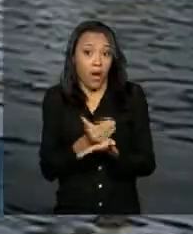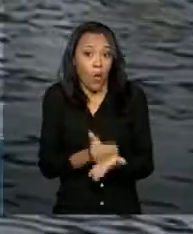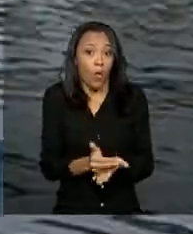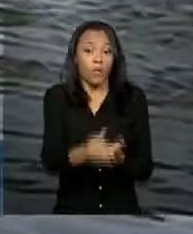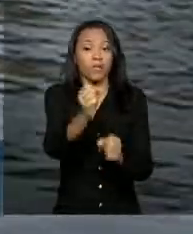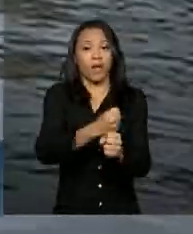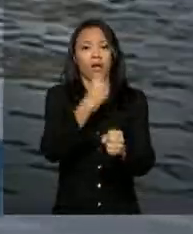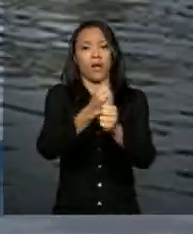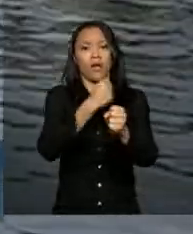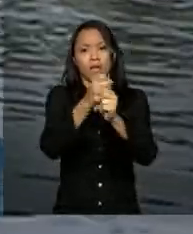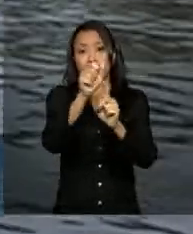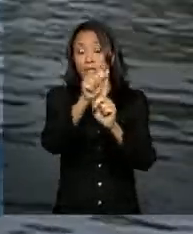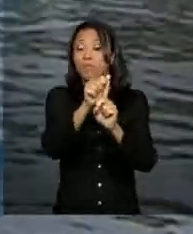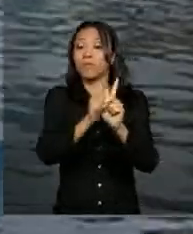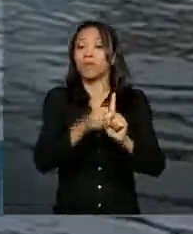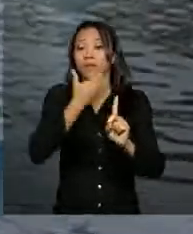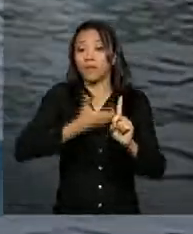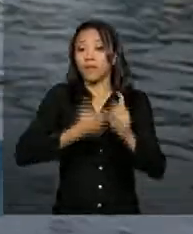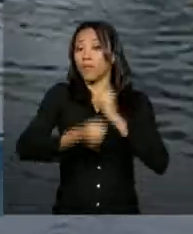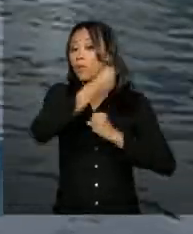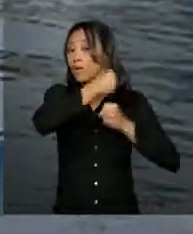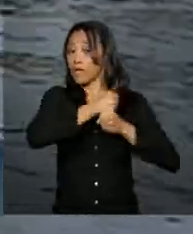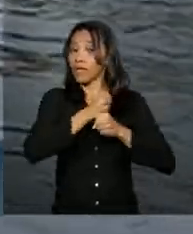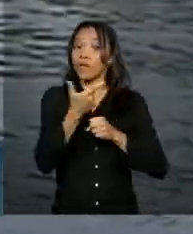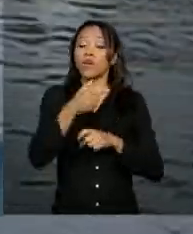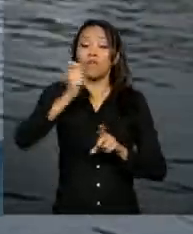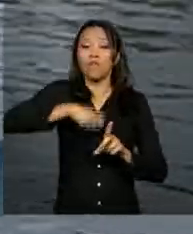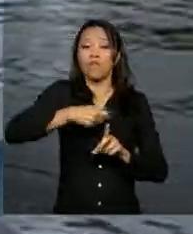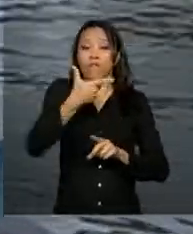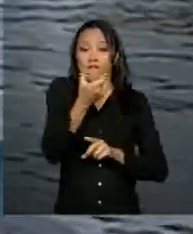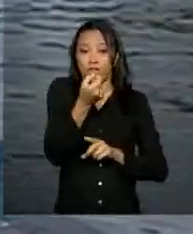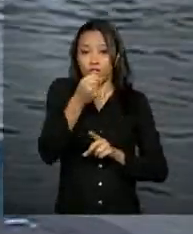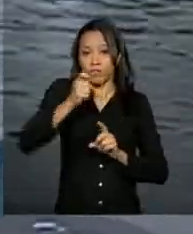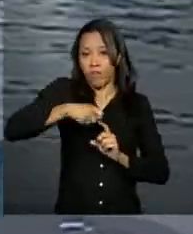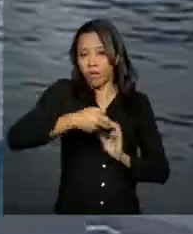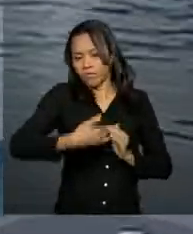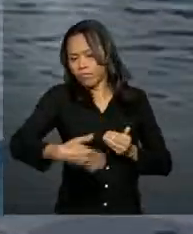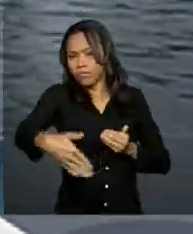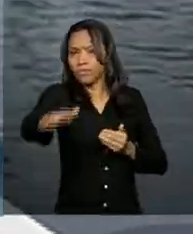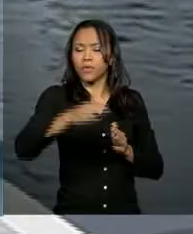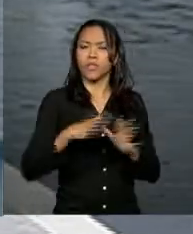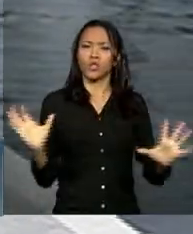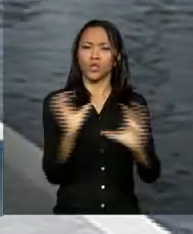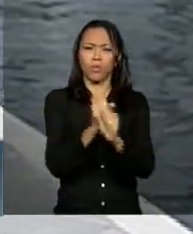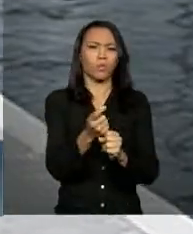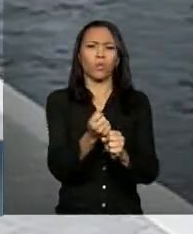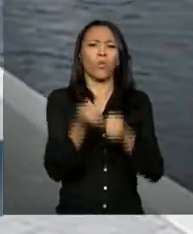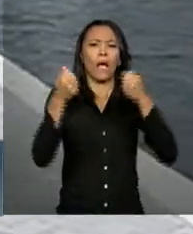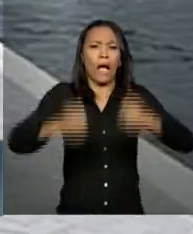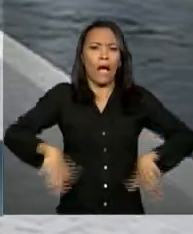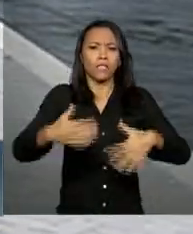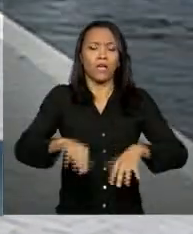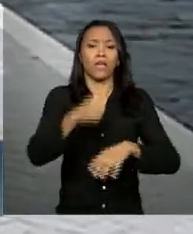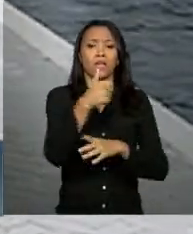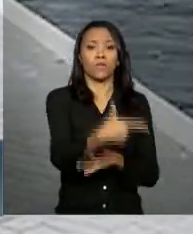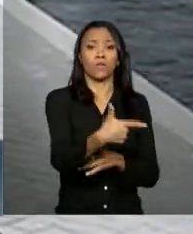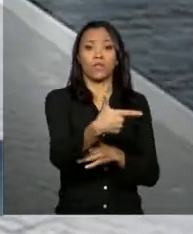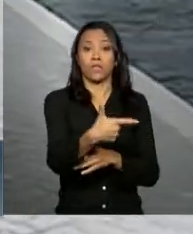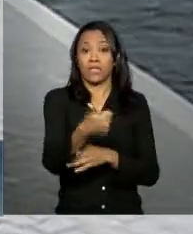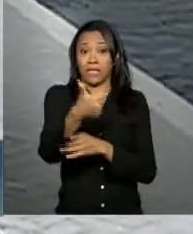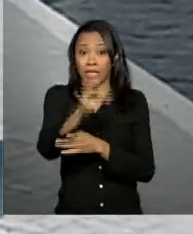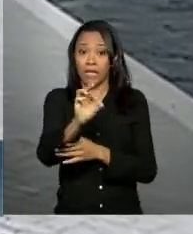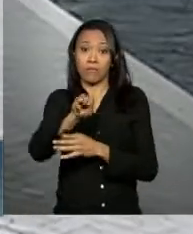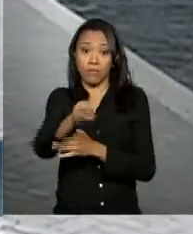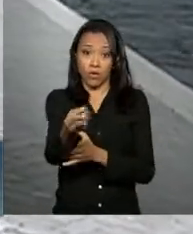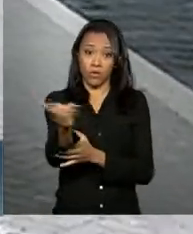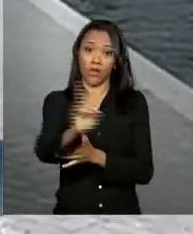dezembro do ano passado a previsão é que em 20 meses Fique pronta e o investimento de 200 milhões 210 milhões de reais Outra